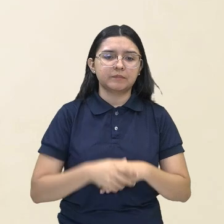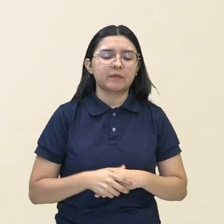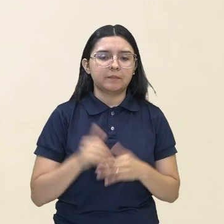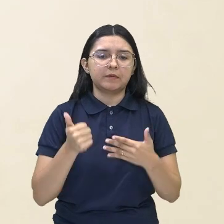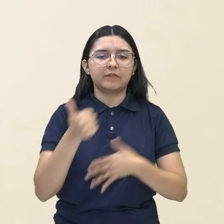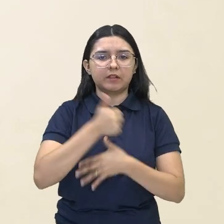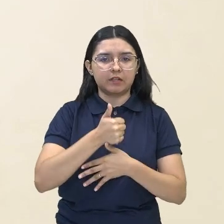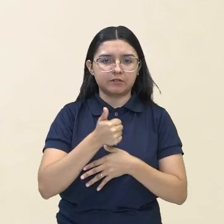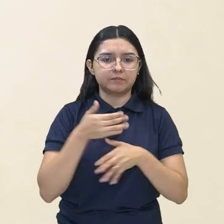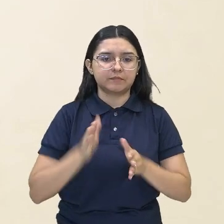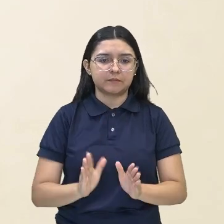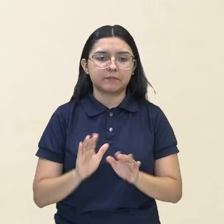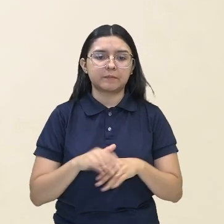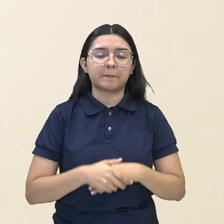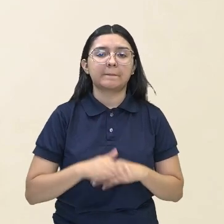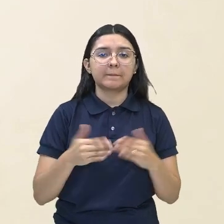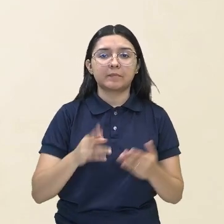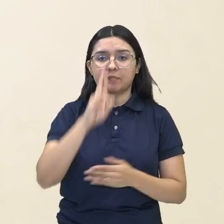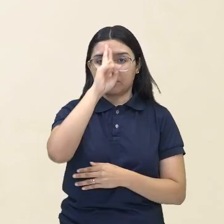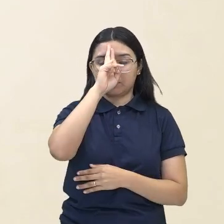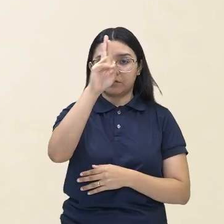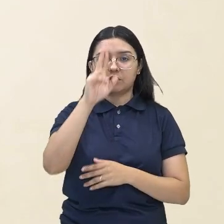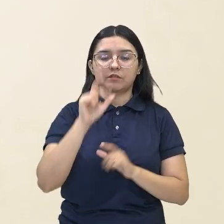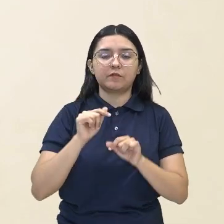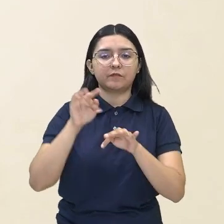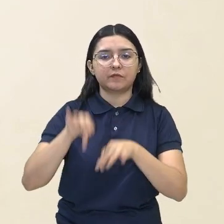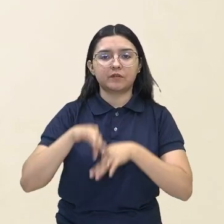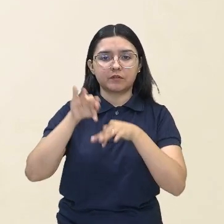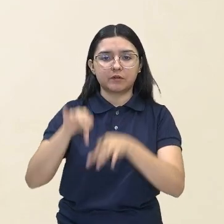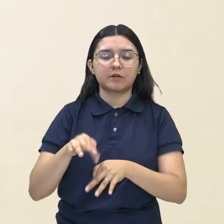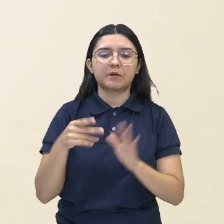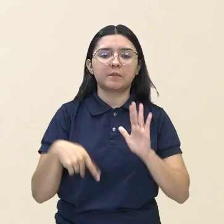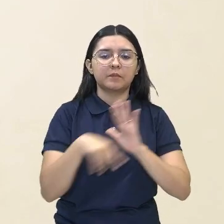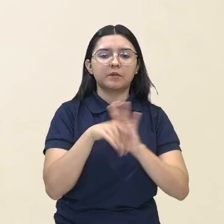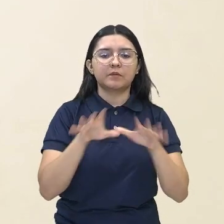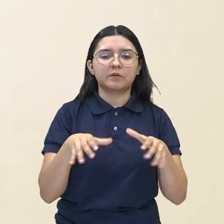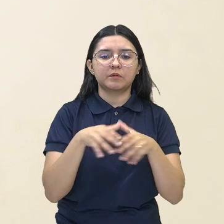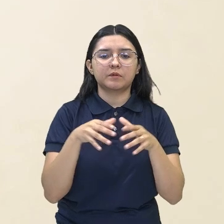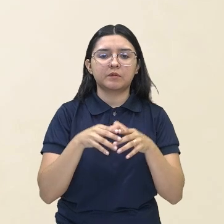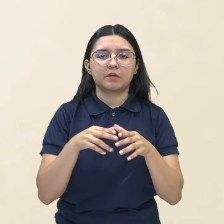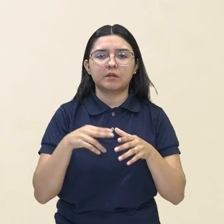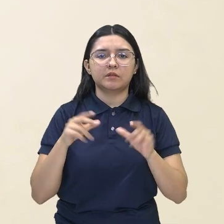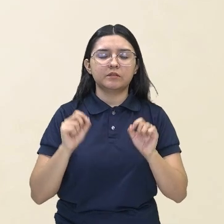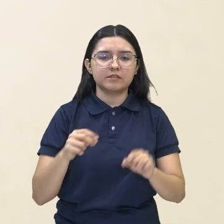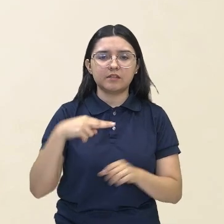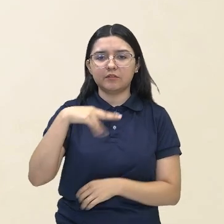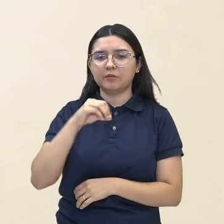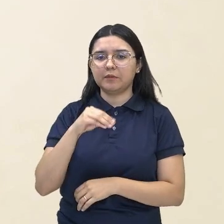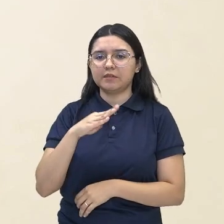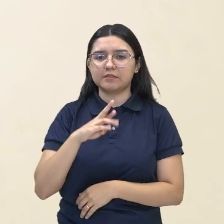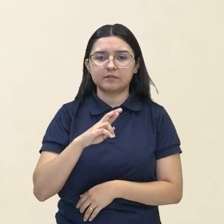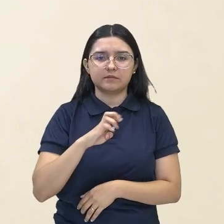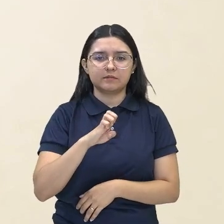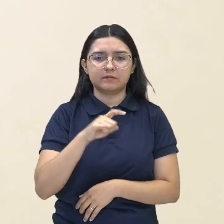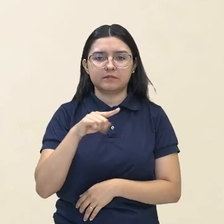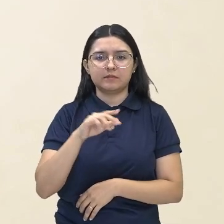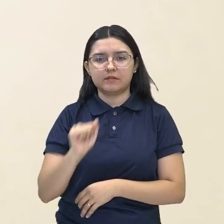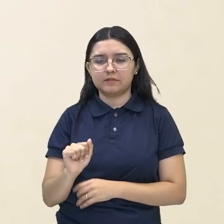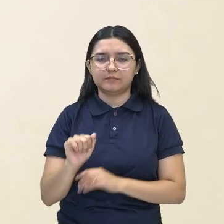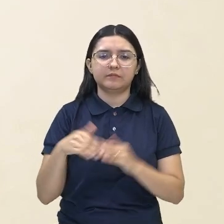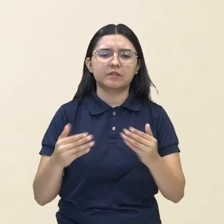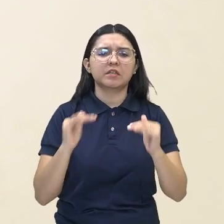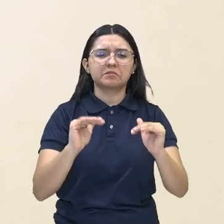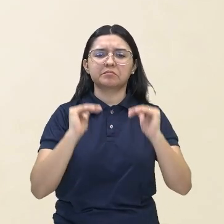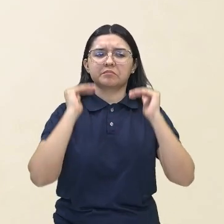os senhores feudais, ou melhor, os senhores feudais pertenciam ali à nobreza. E quem estava acima, professor?